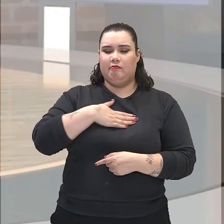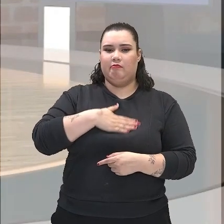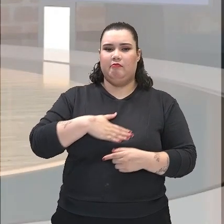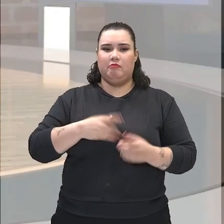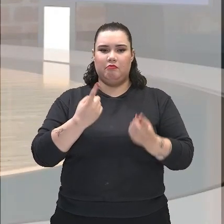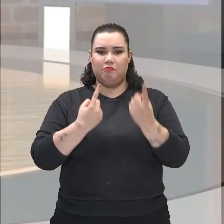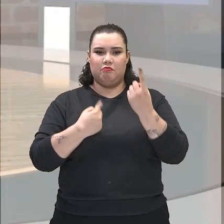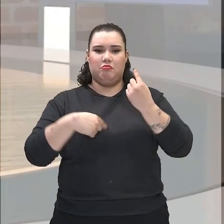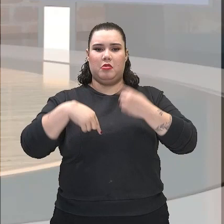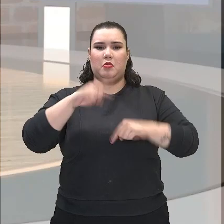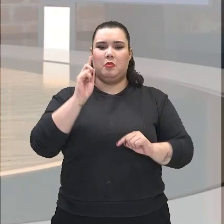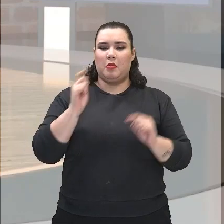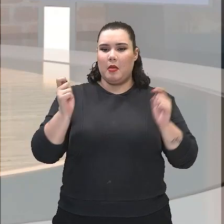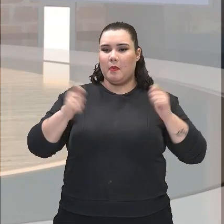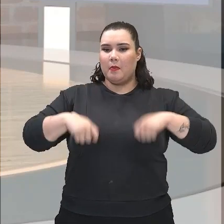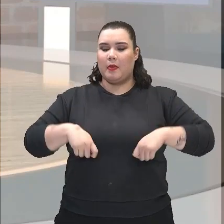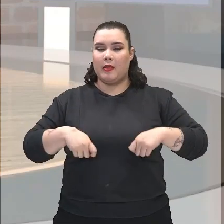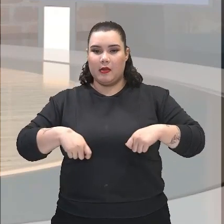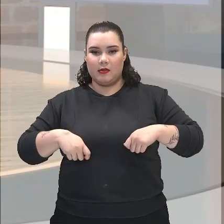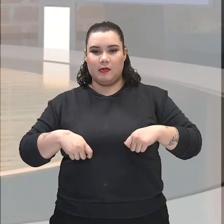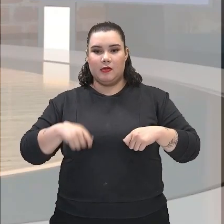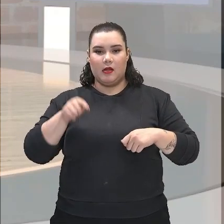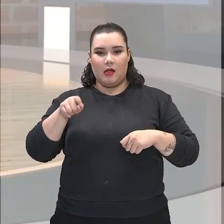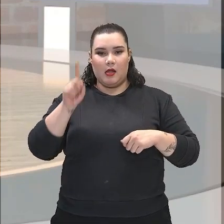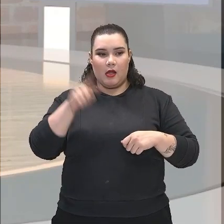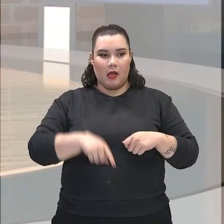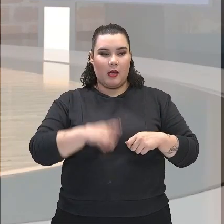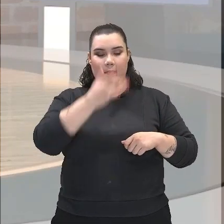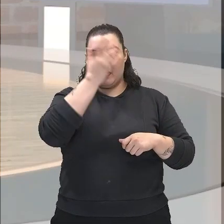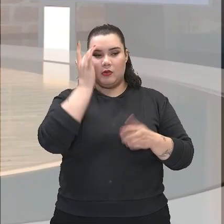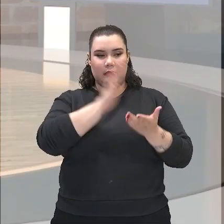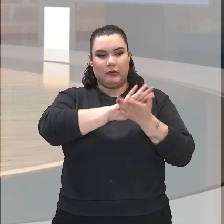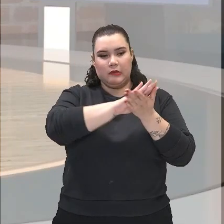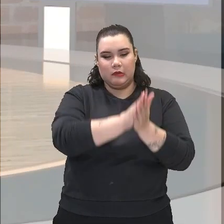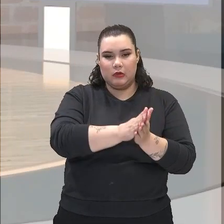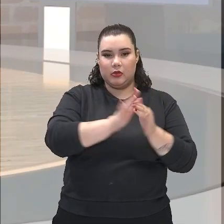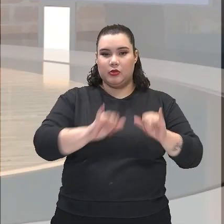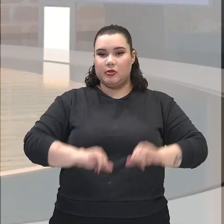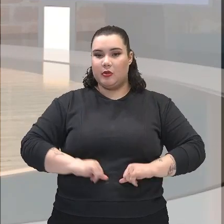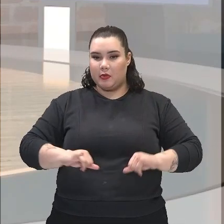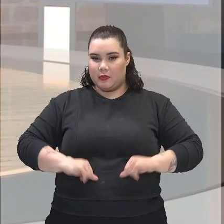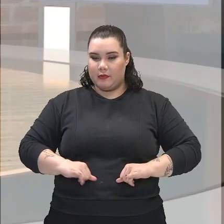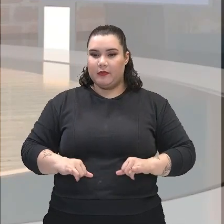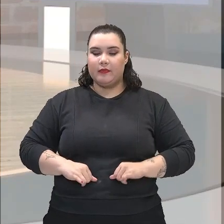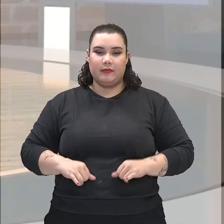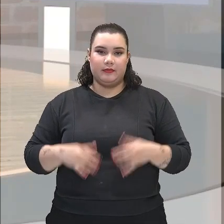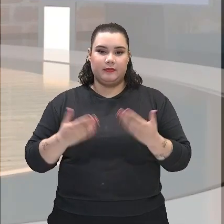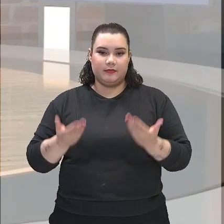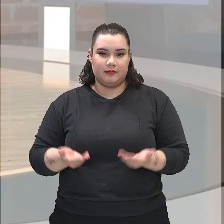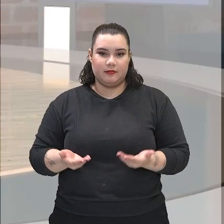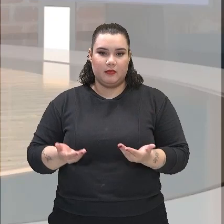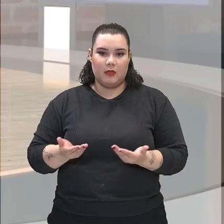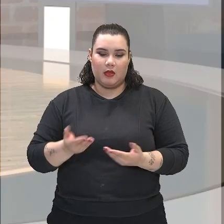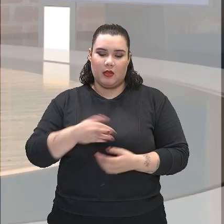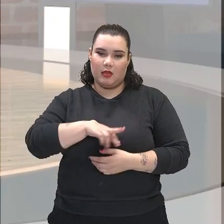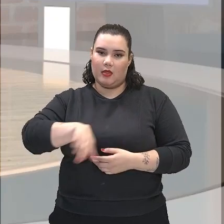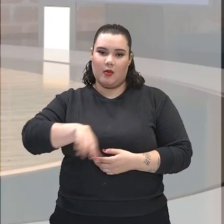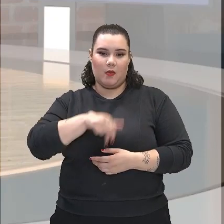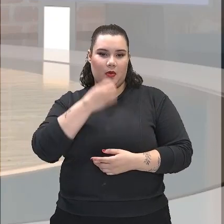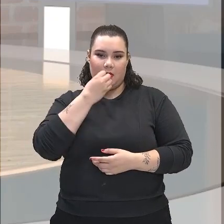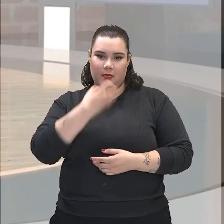sucesso, poder a uma habilidade de causar dor e um sofrimento a outros. Então isso não é